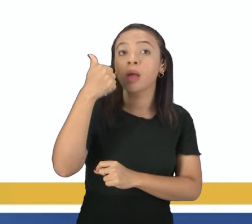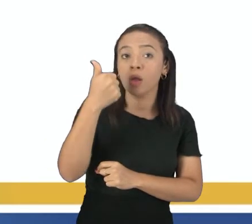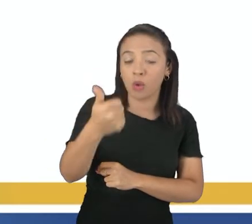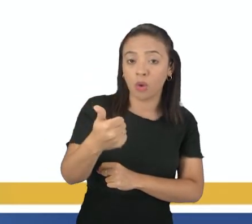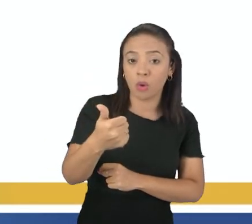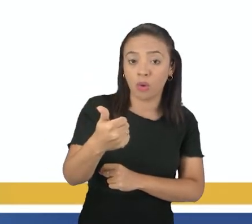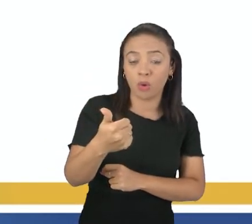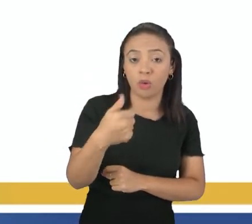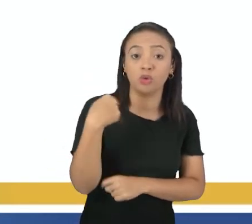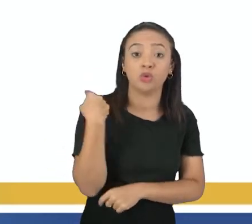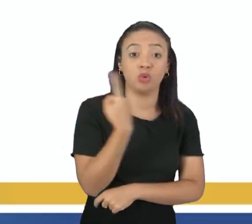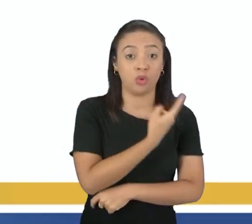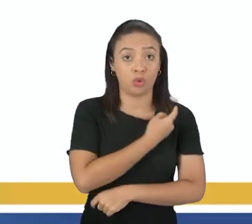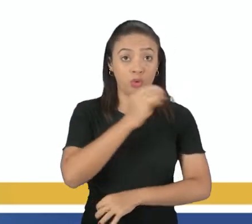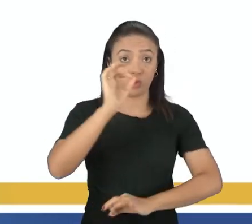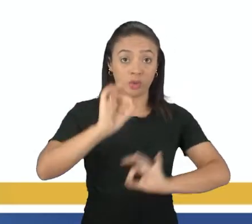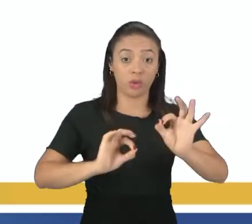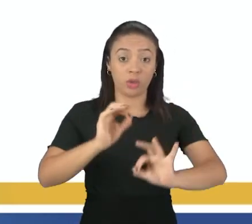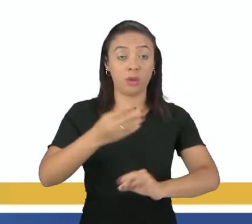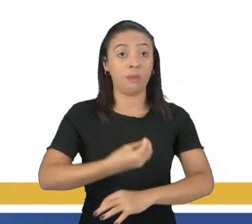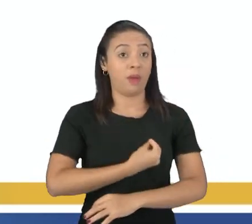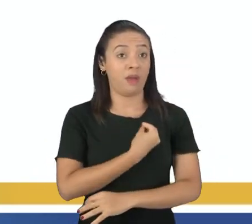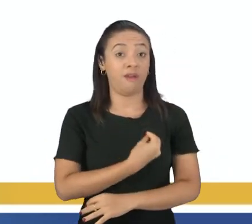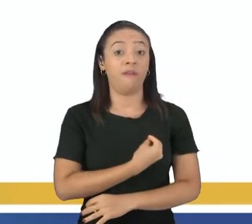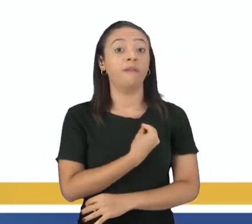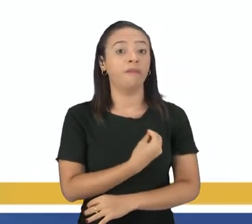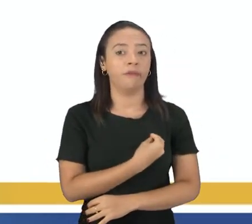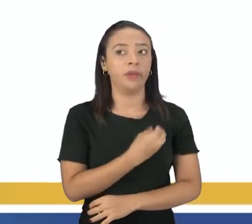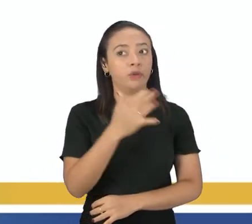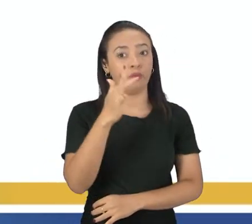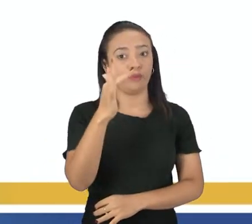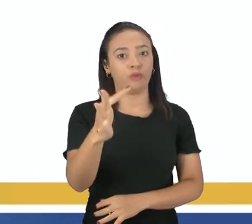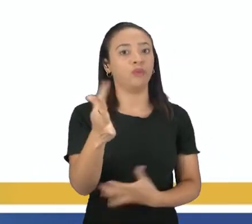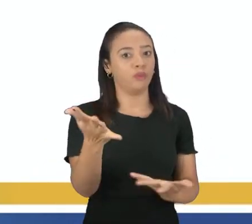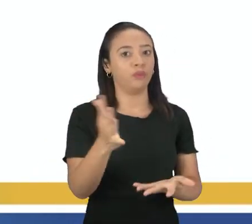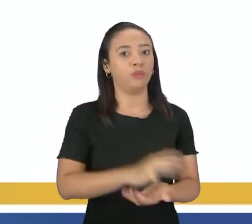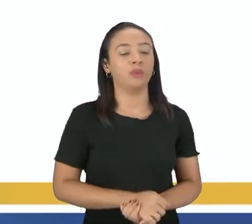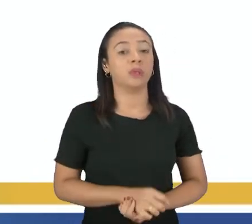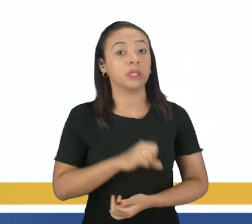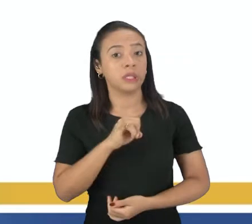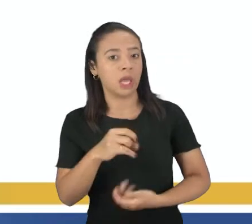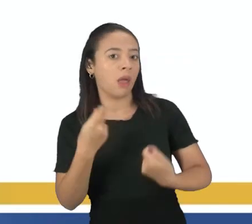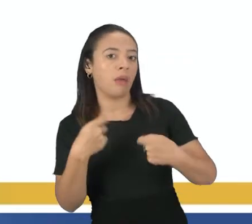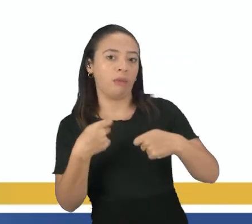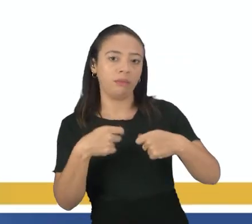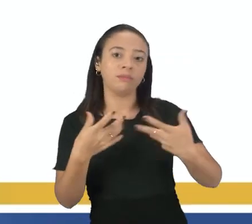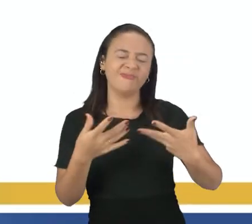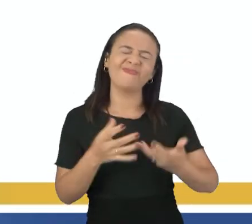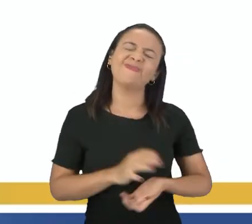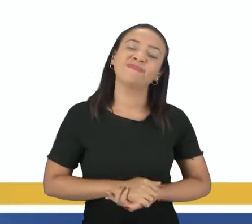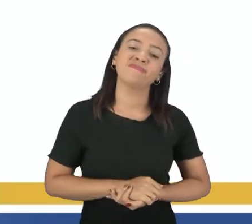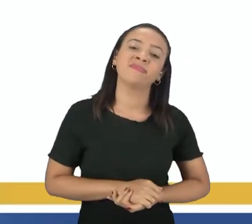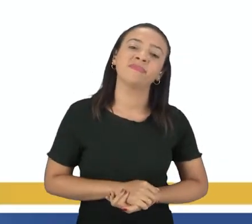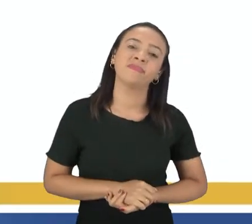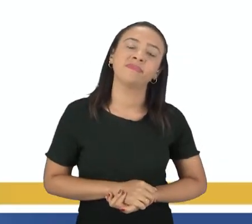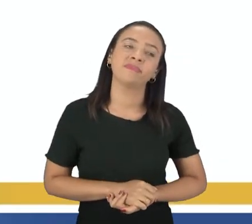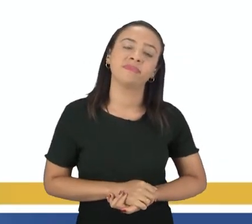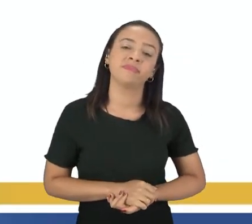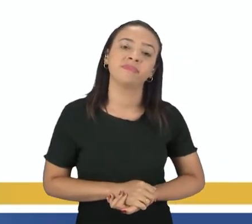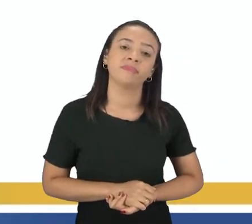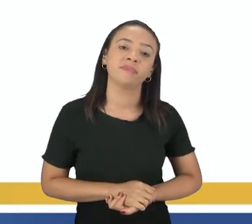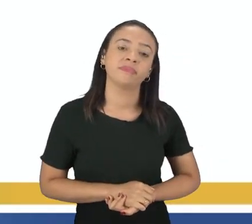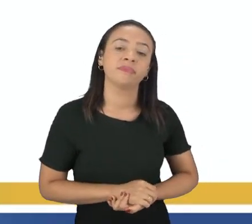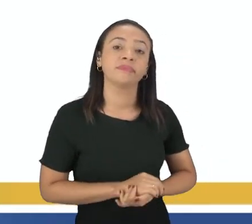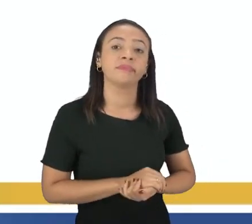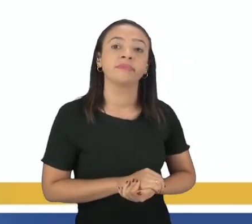estado preparados para os dias de necessidade. É melhor estarmos preparados para os dias de necessidade.